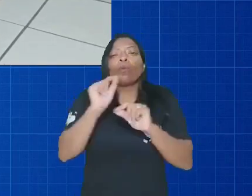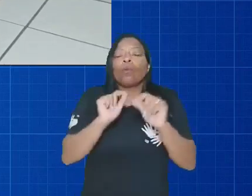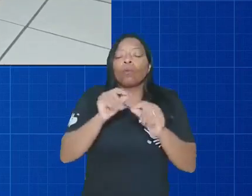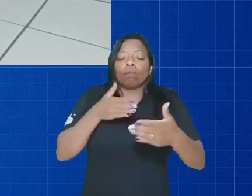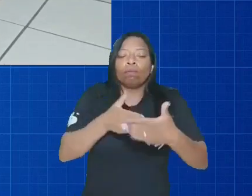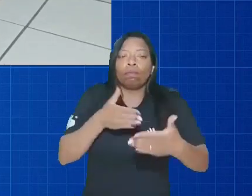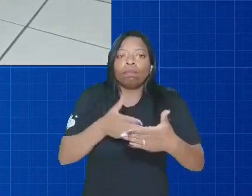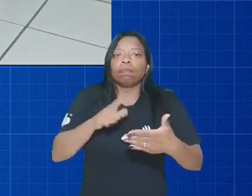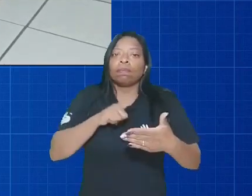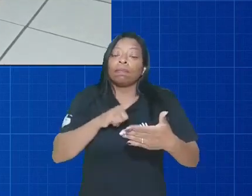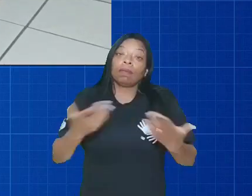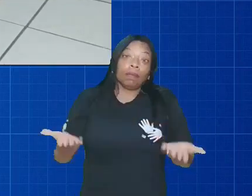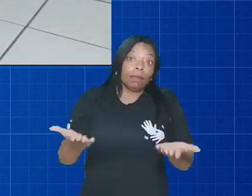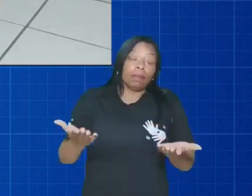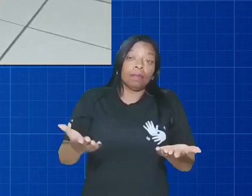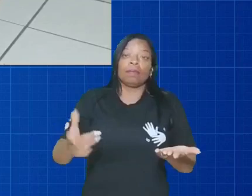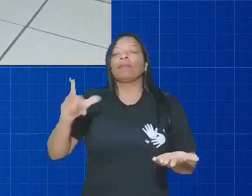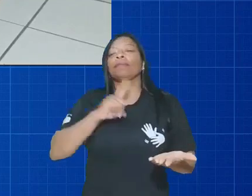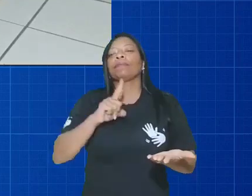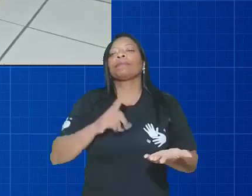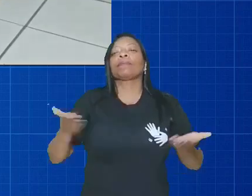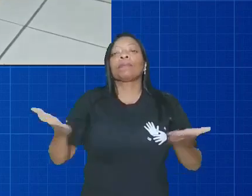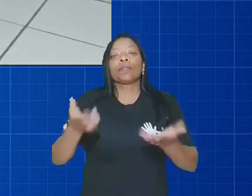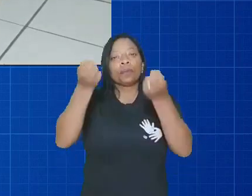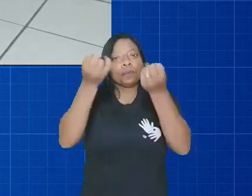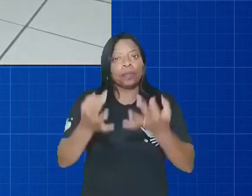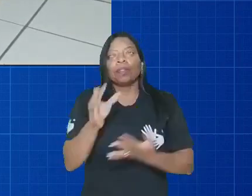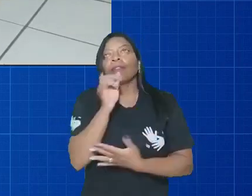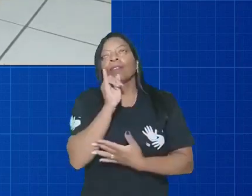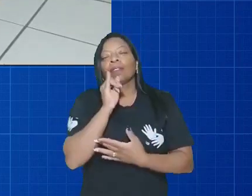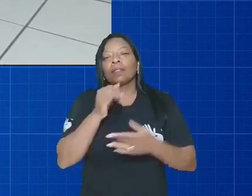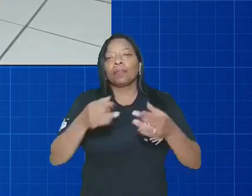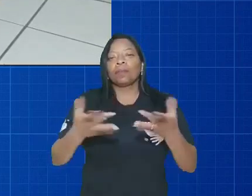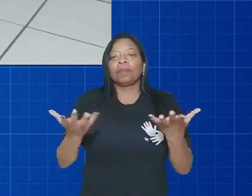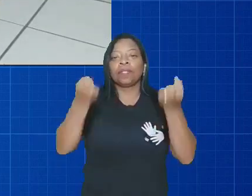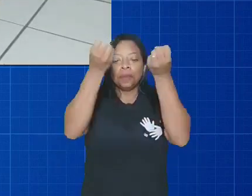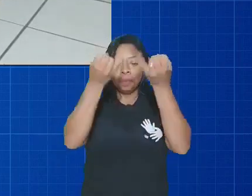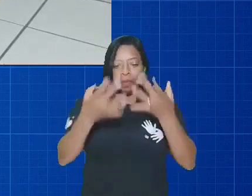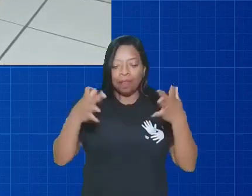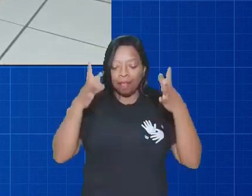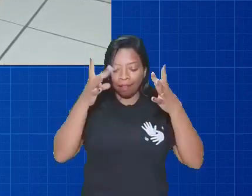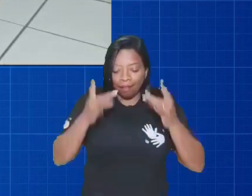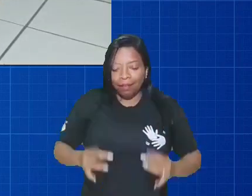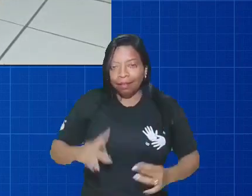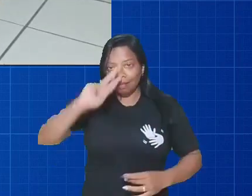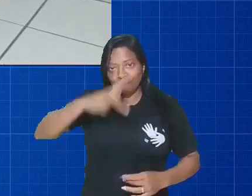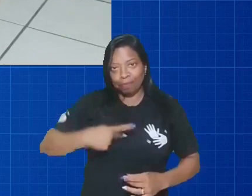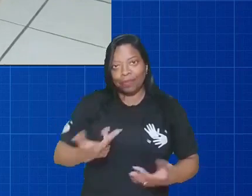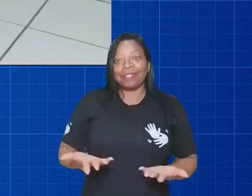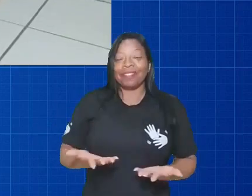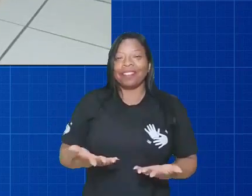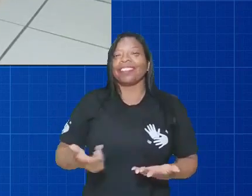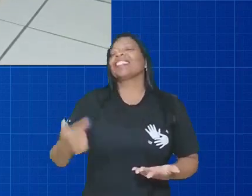vai fazer com a gente. Então nós temos um recurso aqui bem legal que a gente vai fazer agora com vocês, que se chama audiodescrição. O